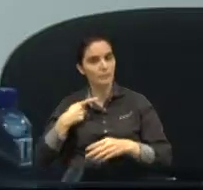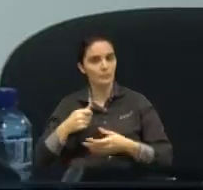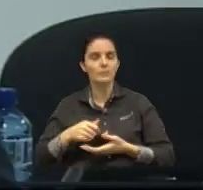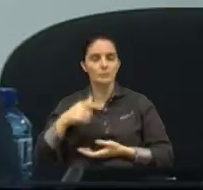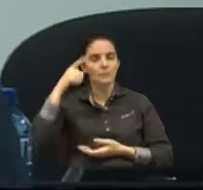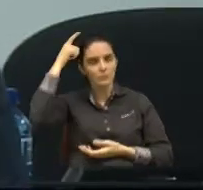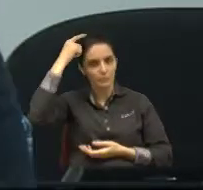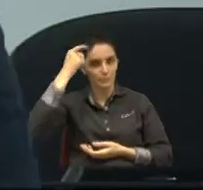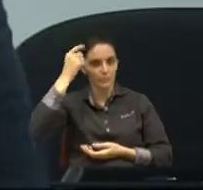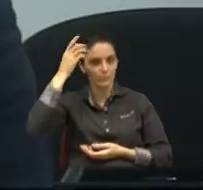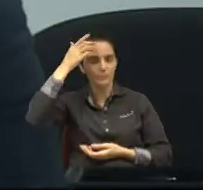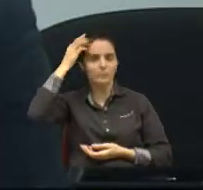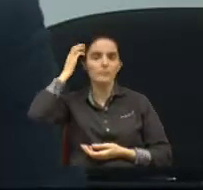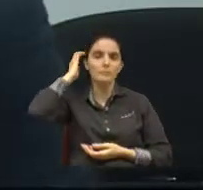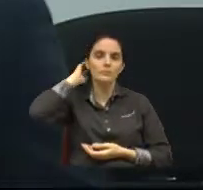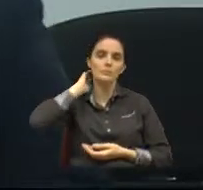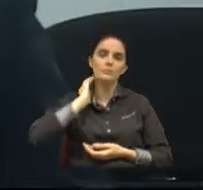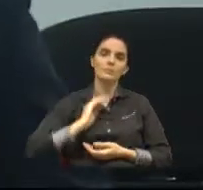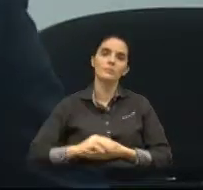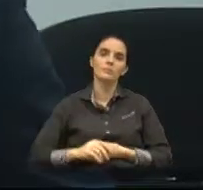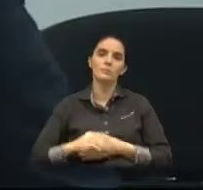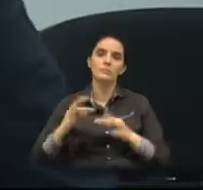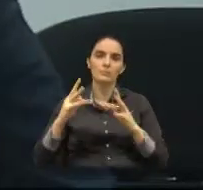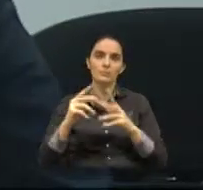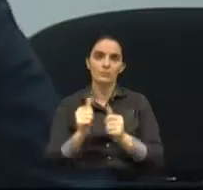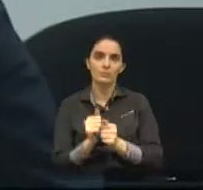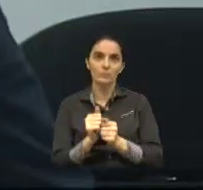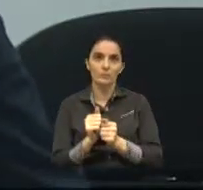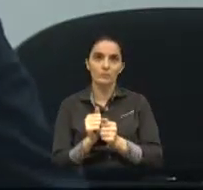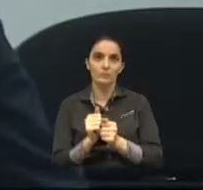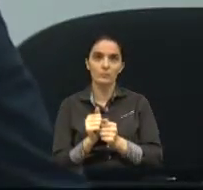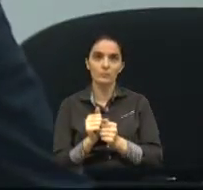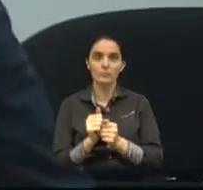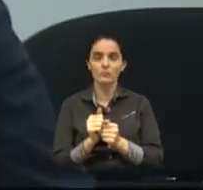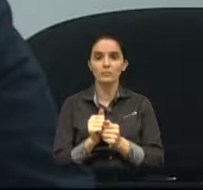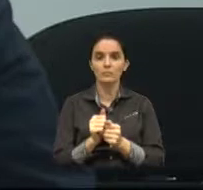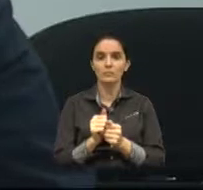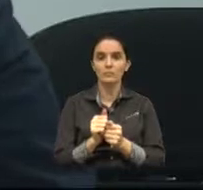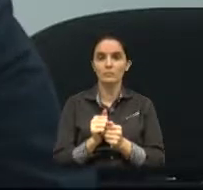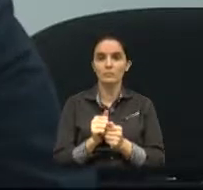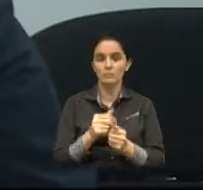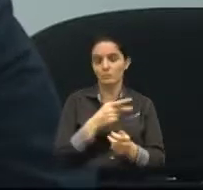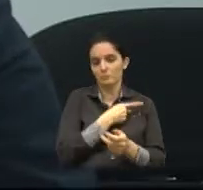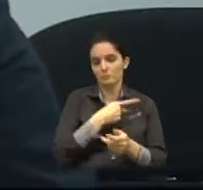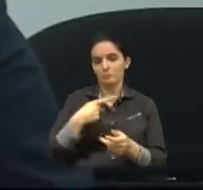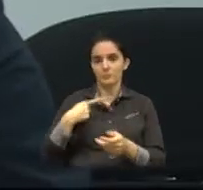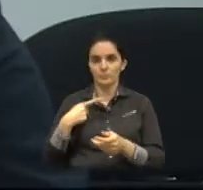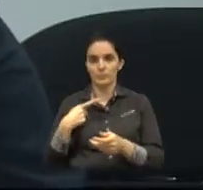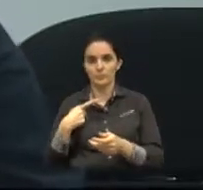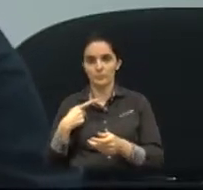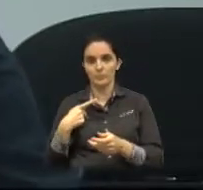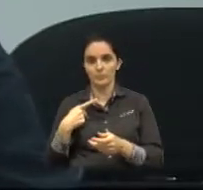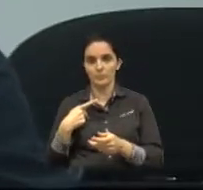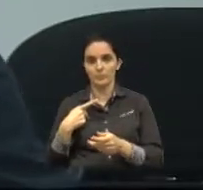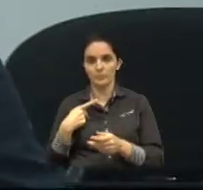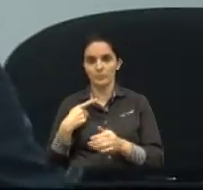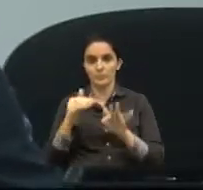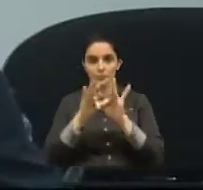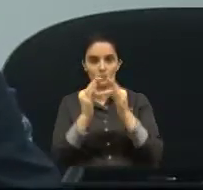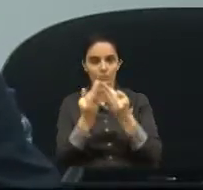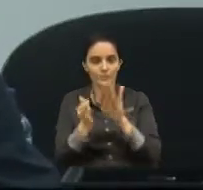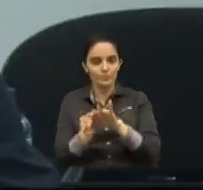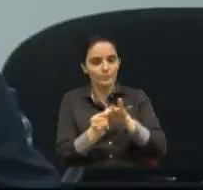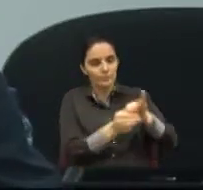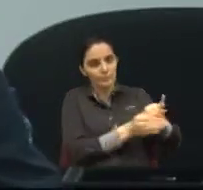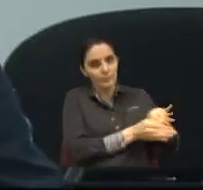como toda autoridade eclesiástica, presidente, ele renuncia à própria família em favor da obra de Deus,